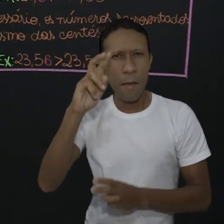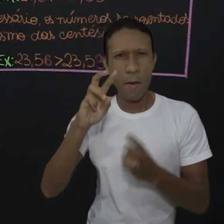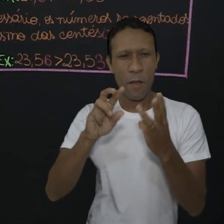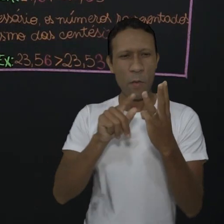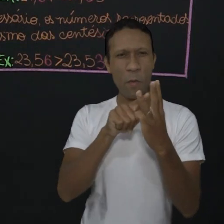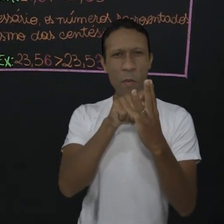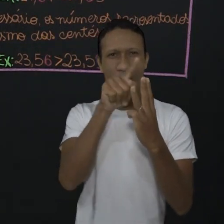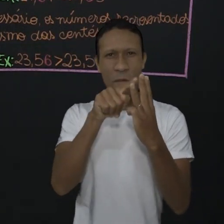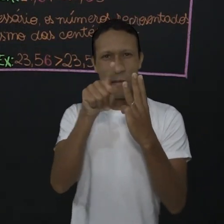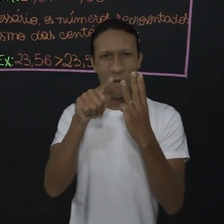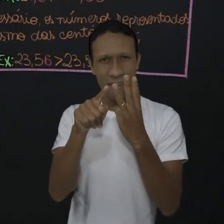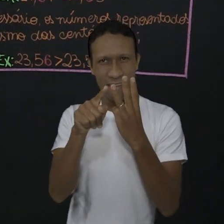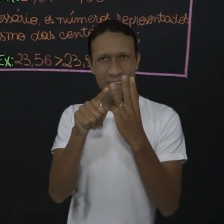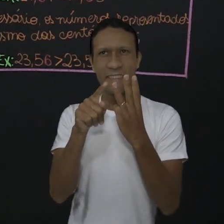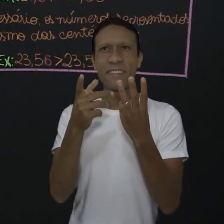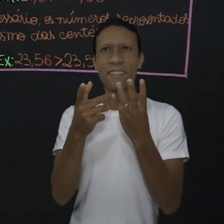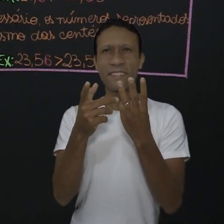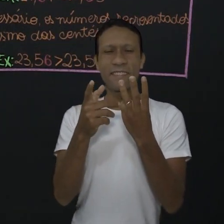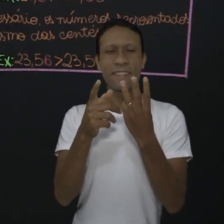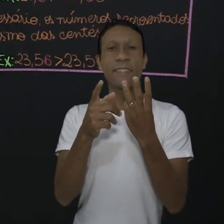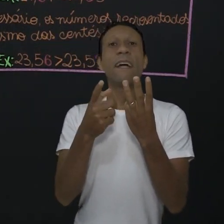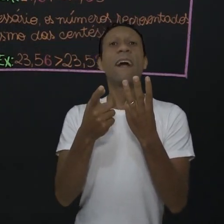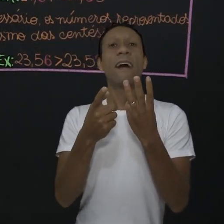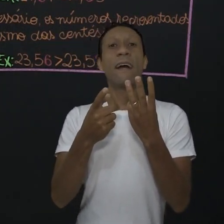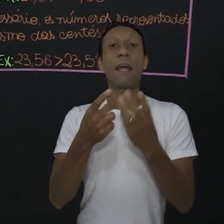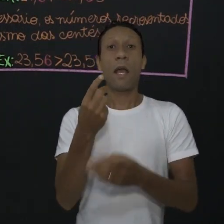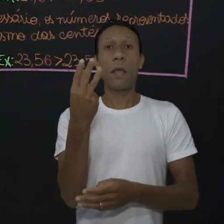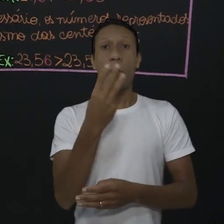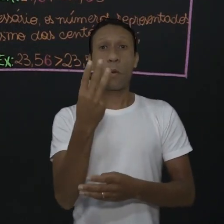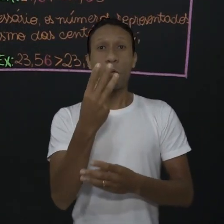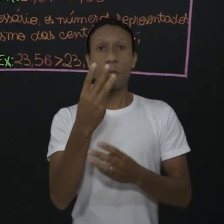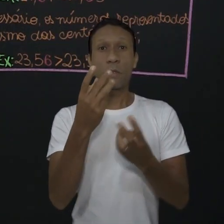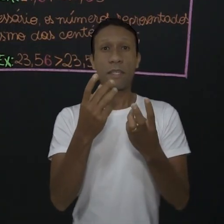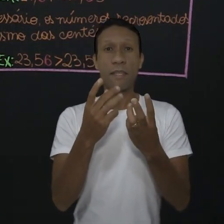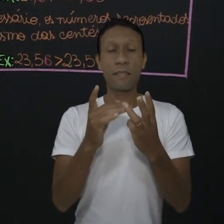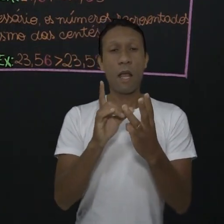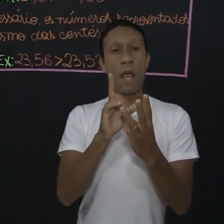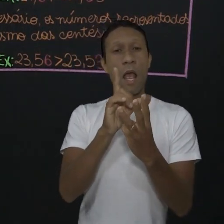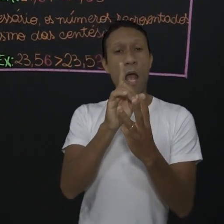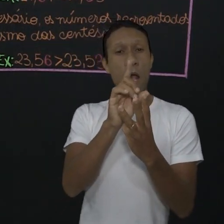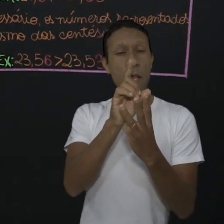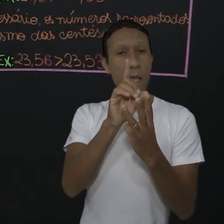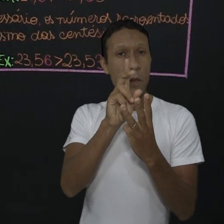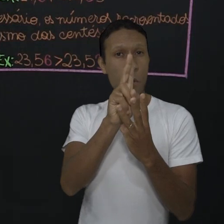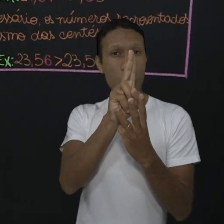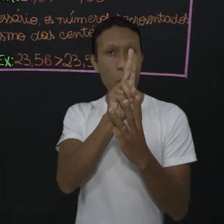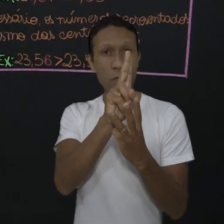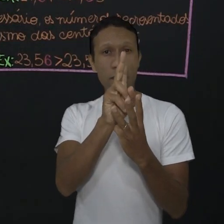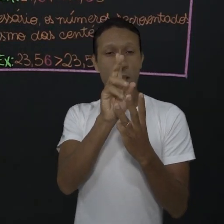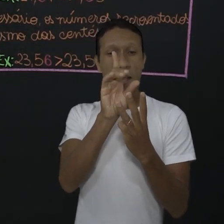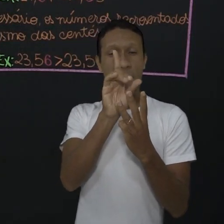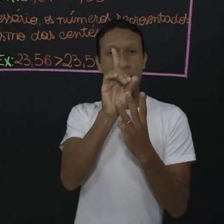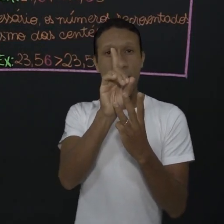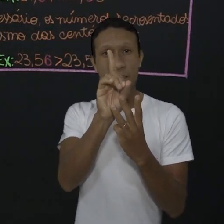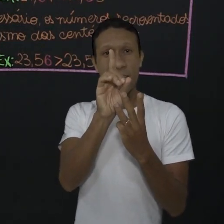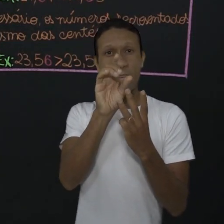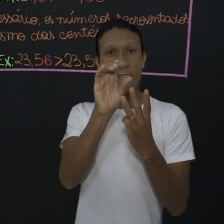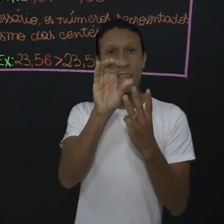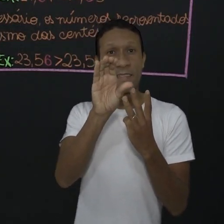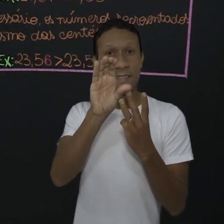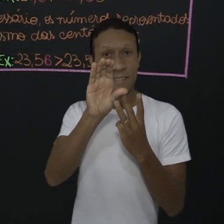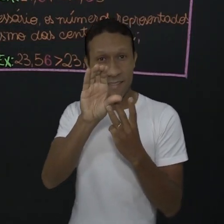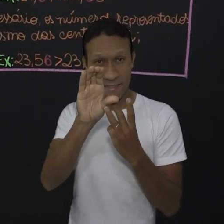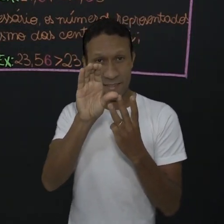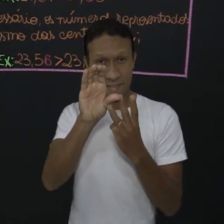unidades. Depois, esse número 3 é em relação à ordem das dezenas. Nós temos também o número 2,